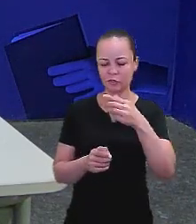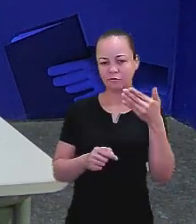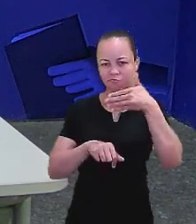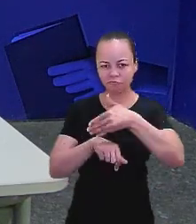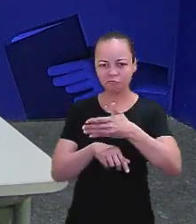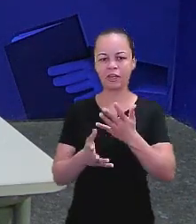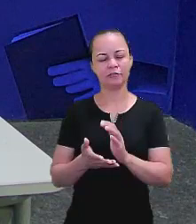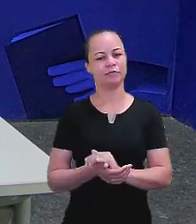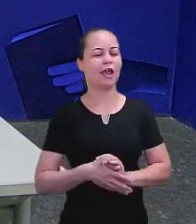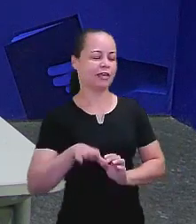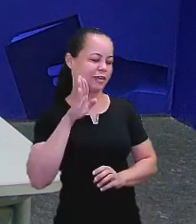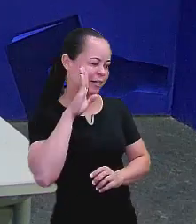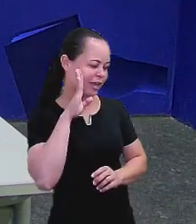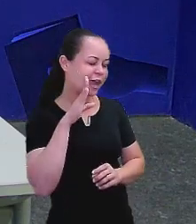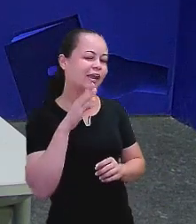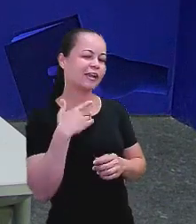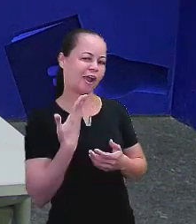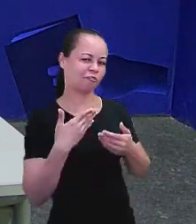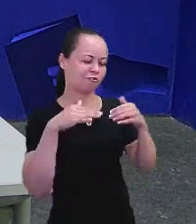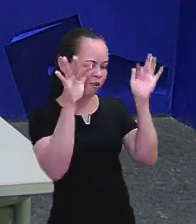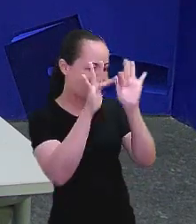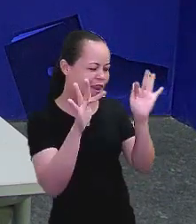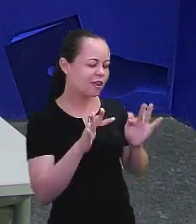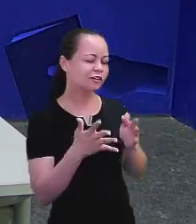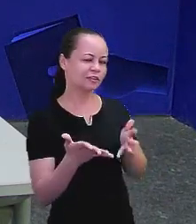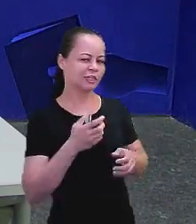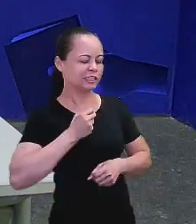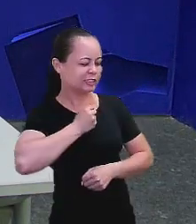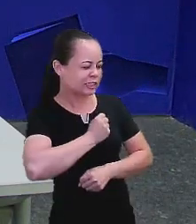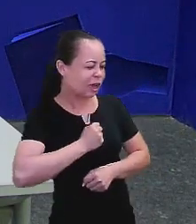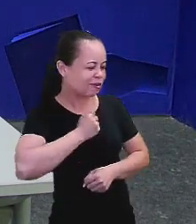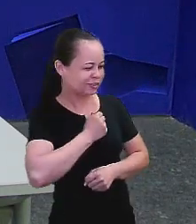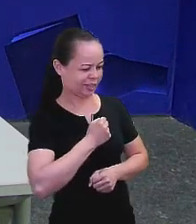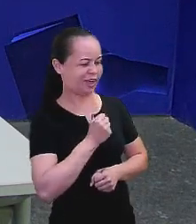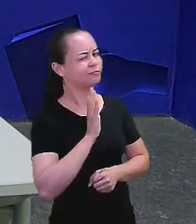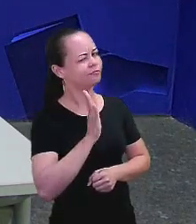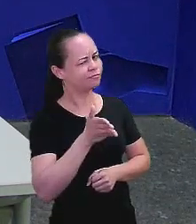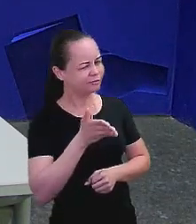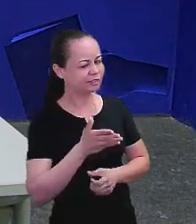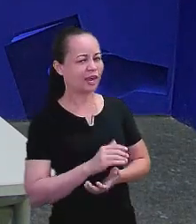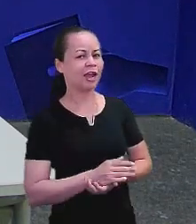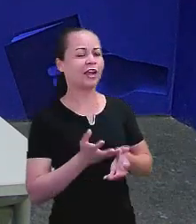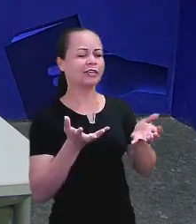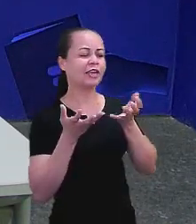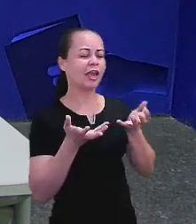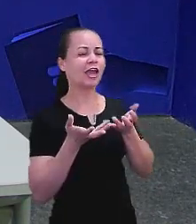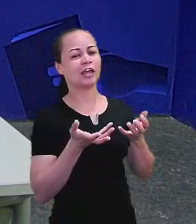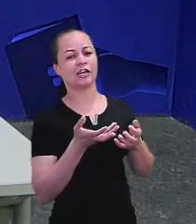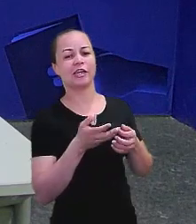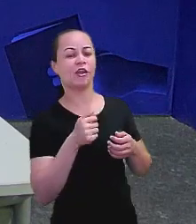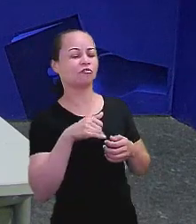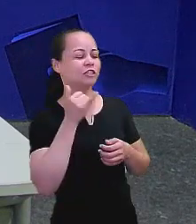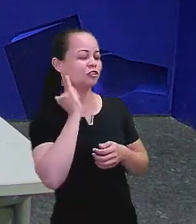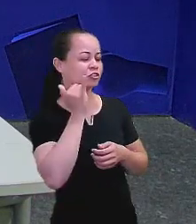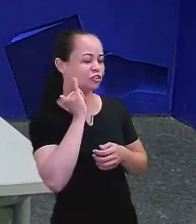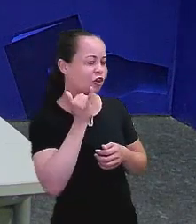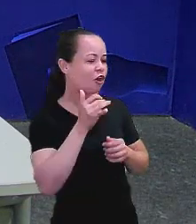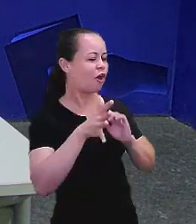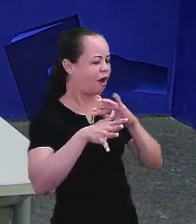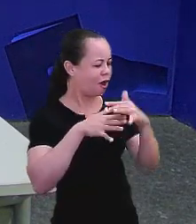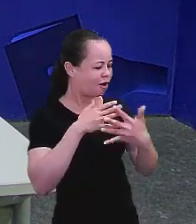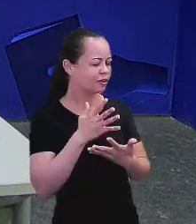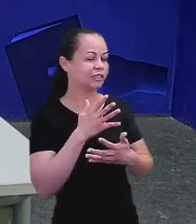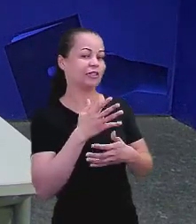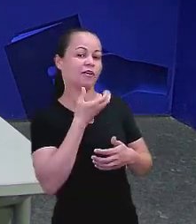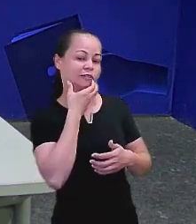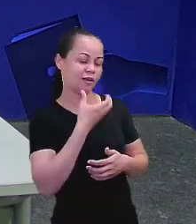muito feliz por isso, sabia, gente? Tava com saudade já. Queria ouvir história de Natal. Pois é, a